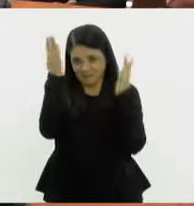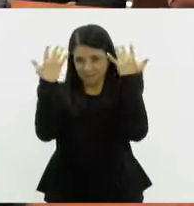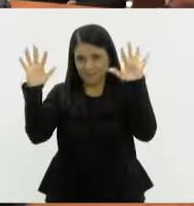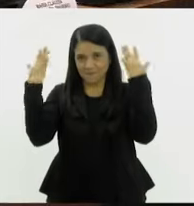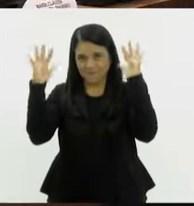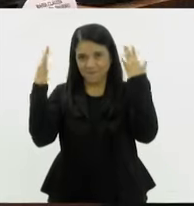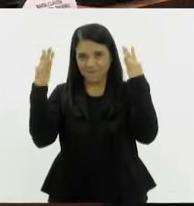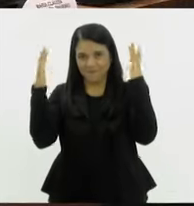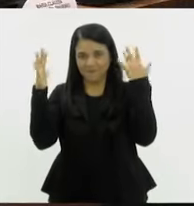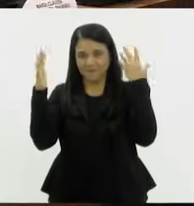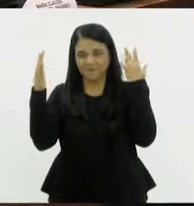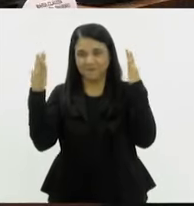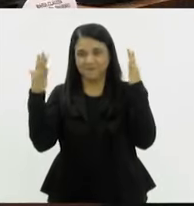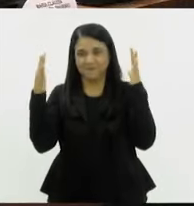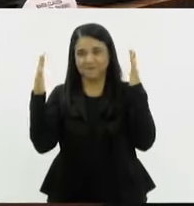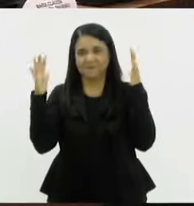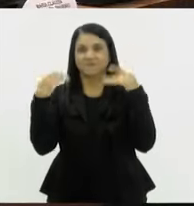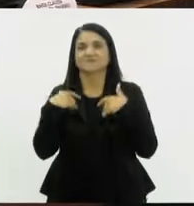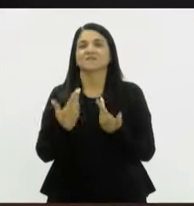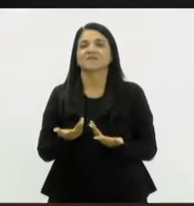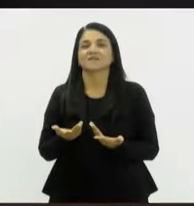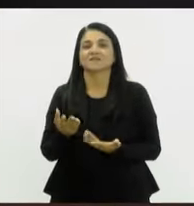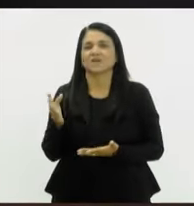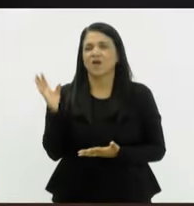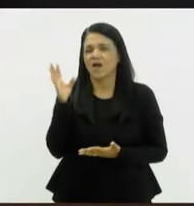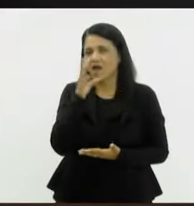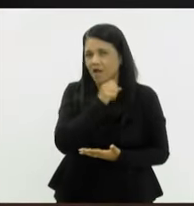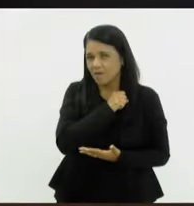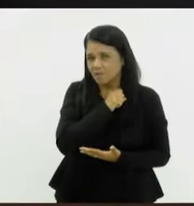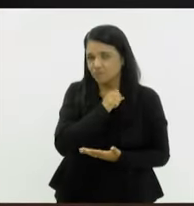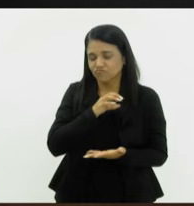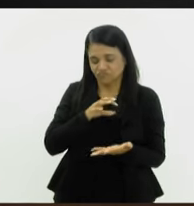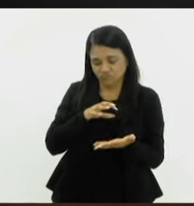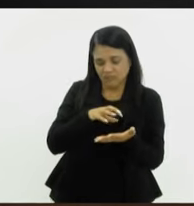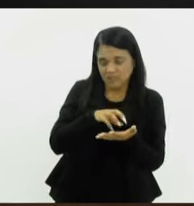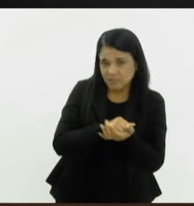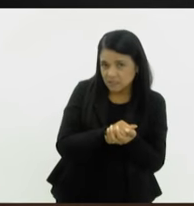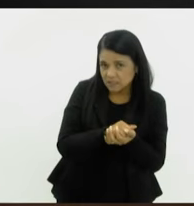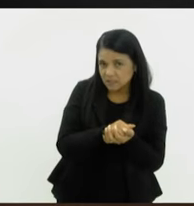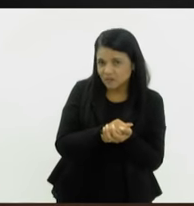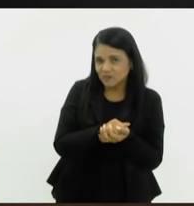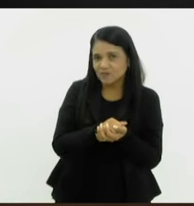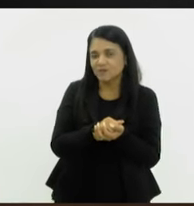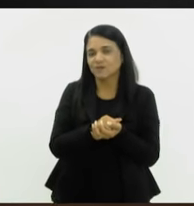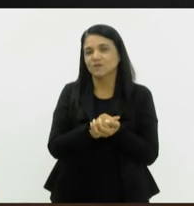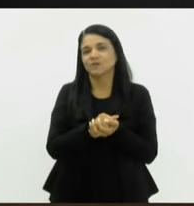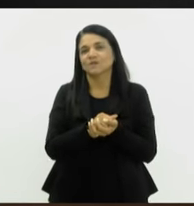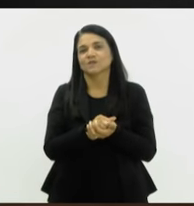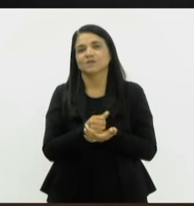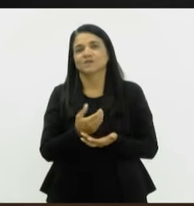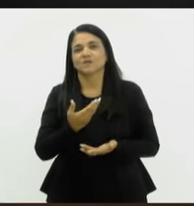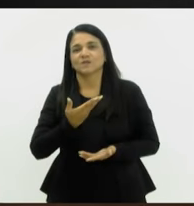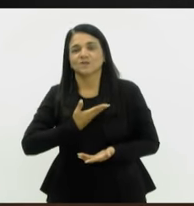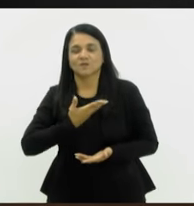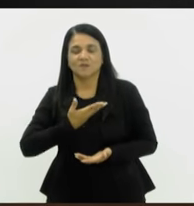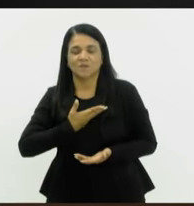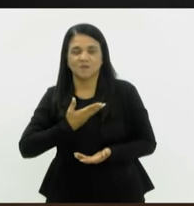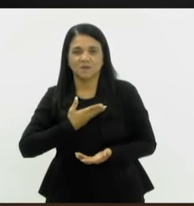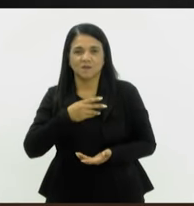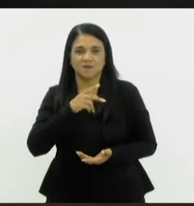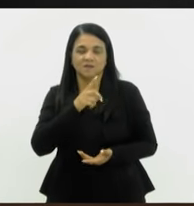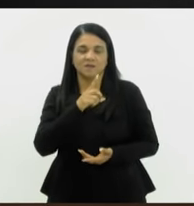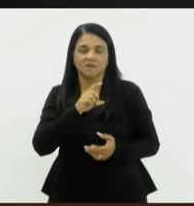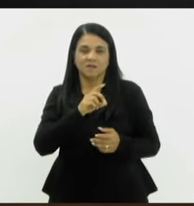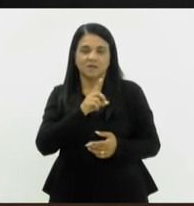obrigada obrigada fazer aqui um rápido eh registro da nossa querida defensora pública Maria a